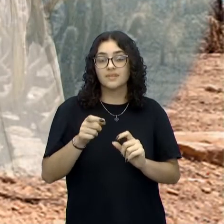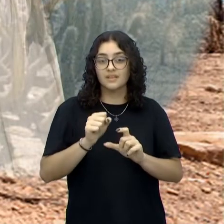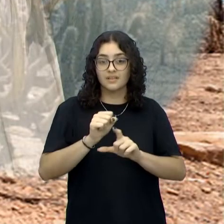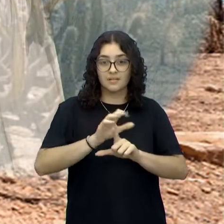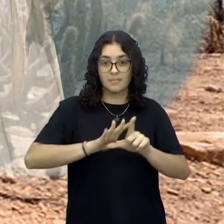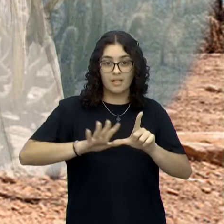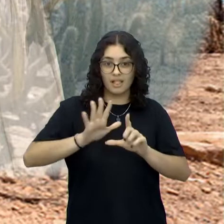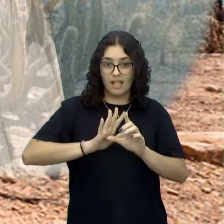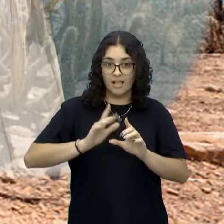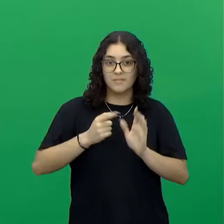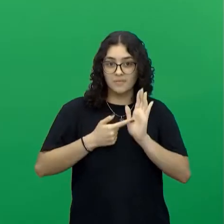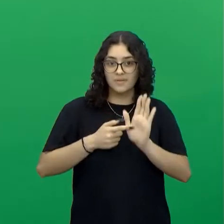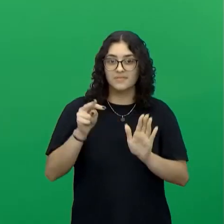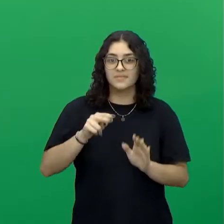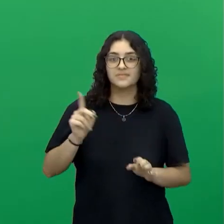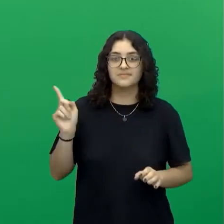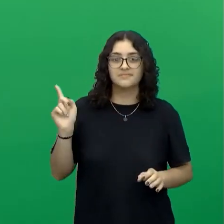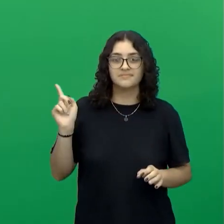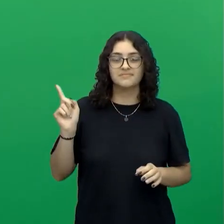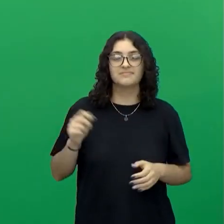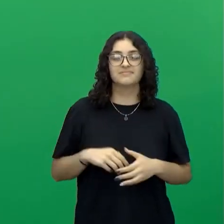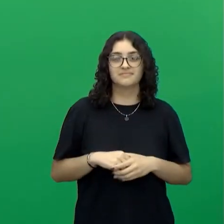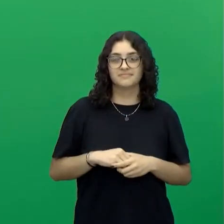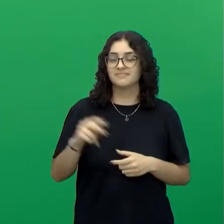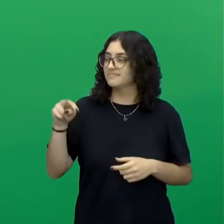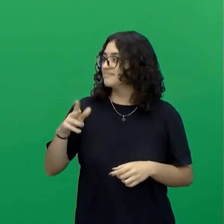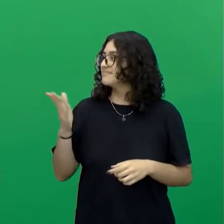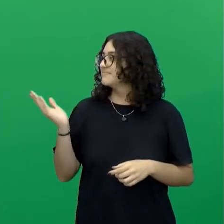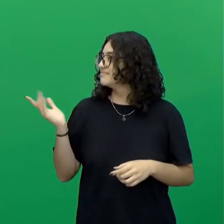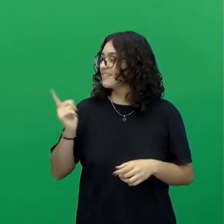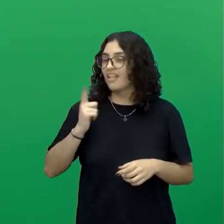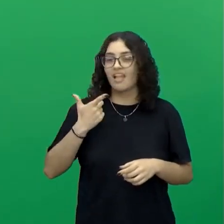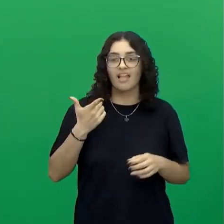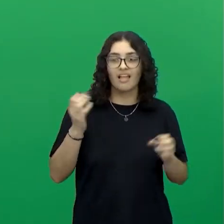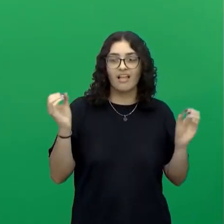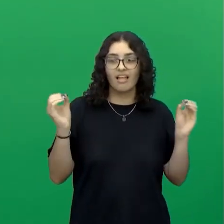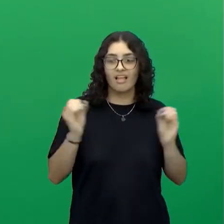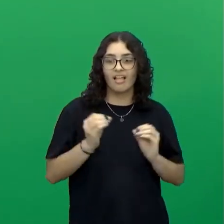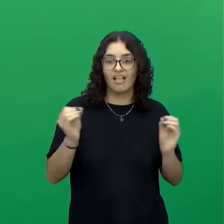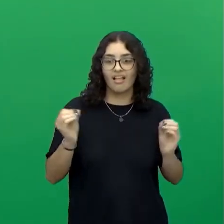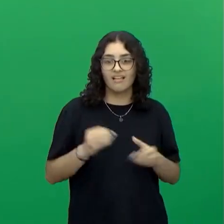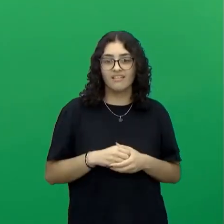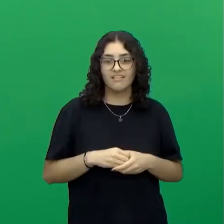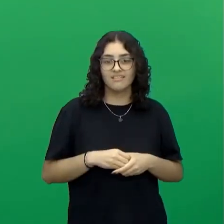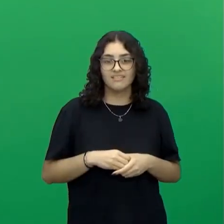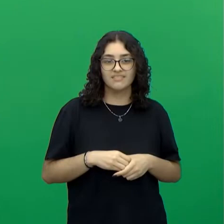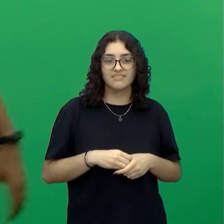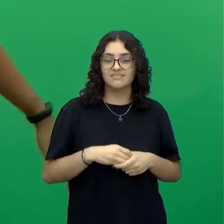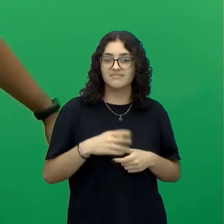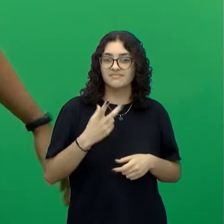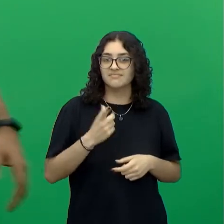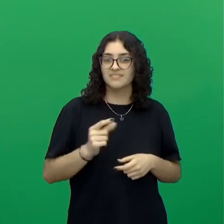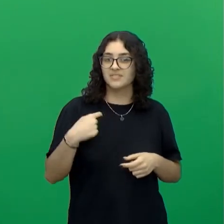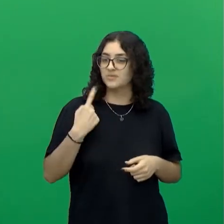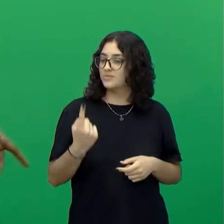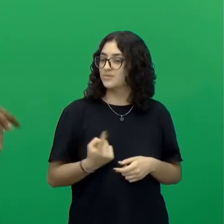Eu quero mostrar sim. Vamos lá, vamos mostrar? Olha lá, ó. É assim, ó, tá vendo? Não tem nada aqui. O Antônio Conselheiro foi embora, tô